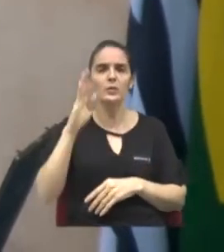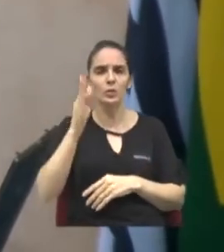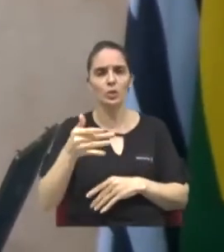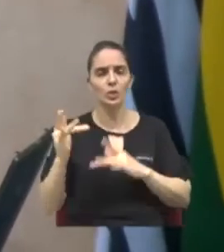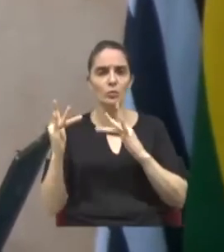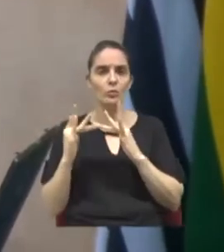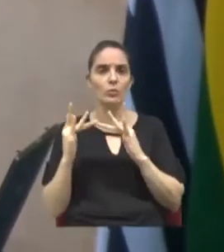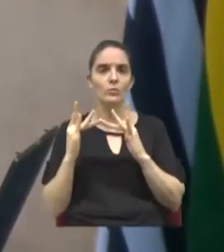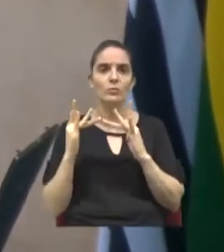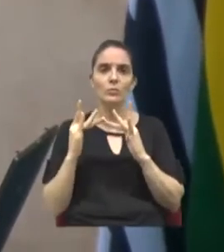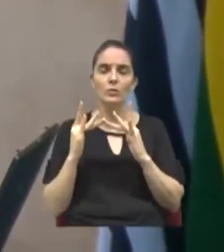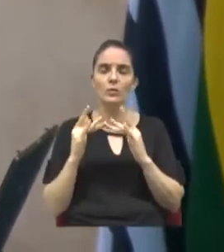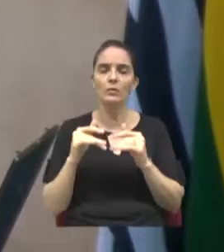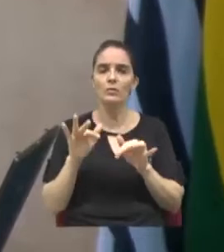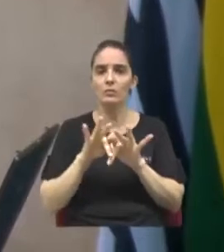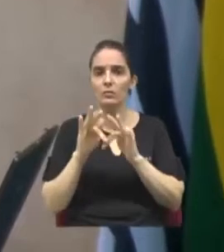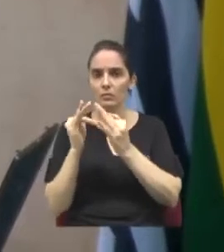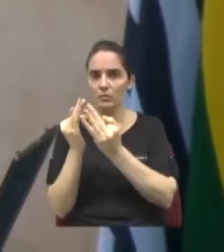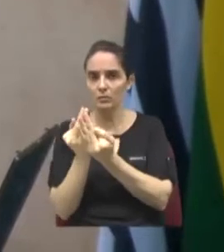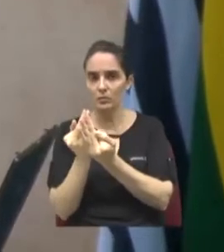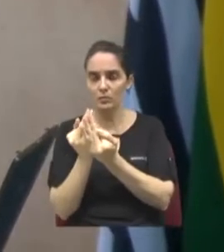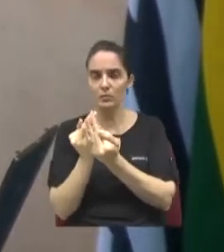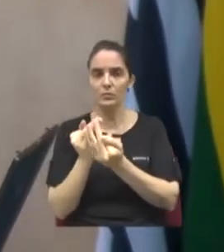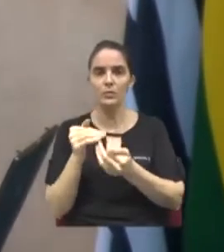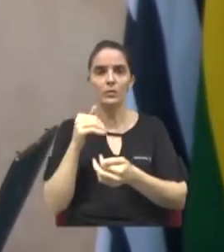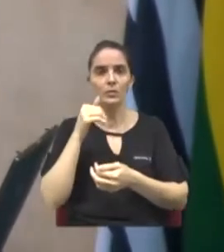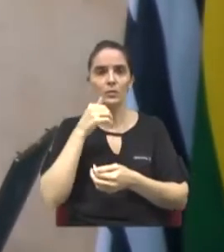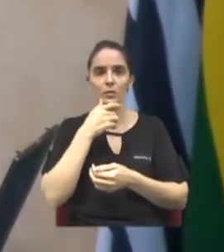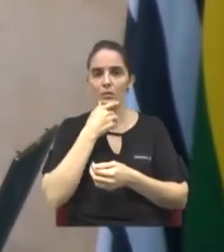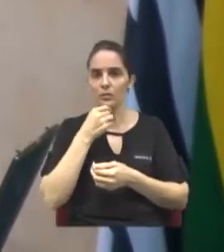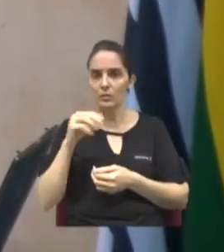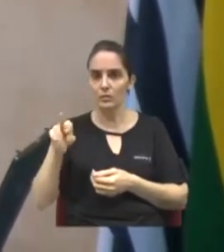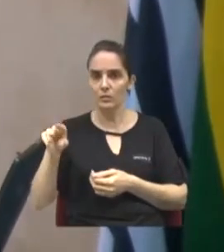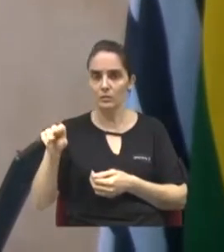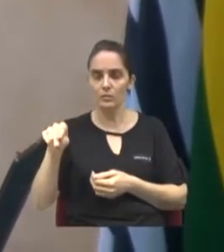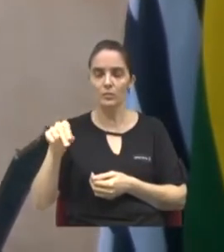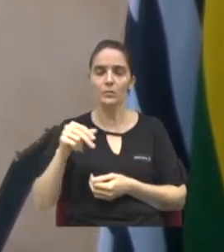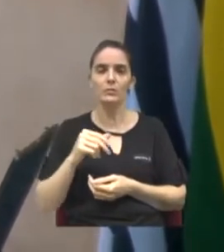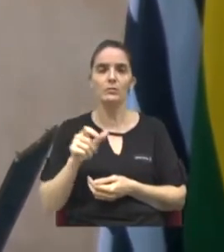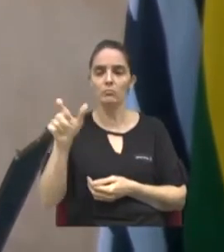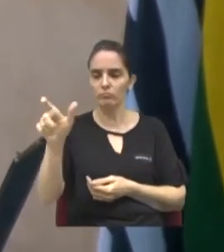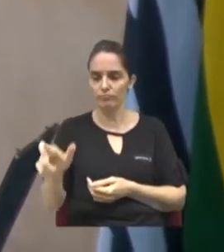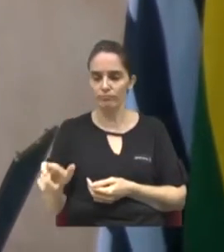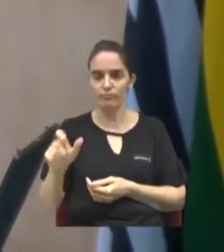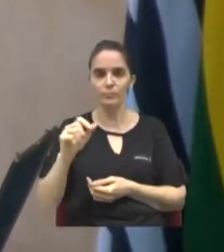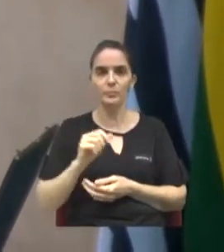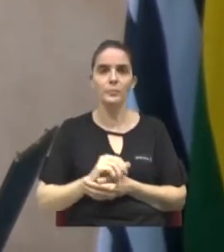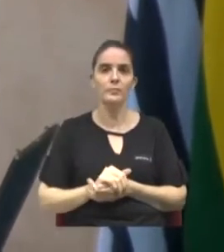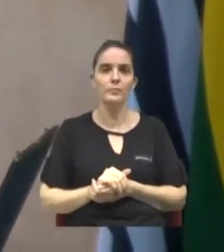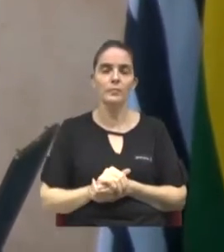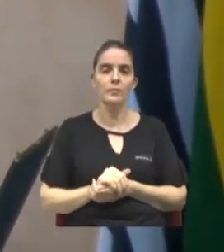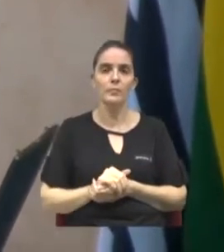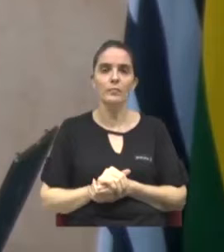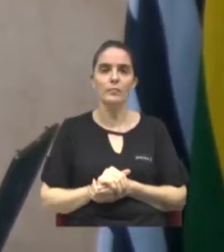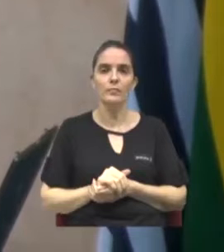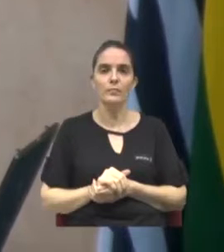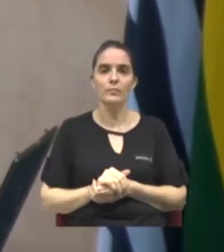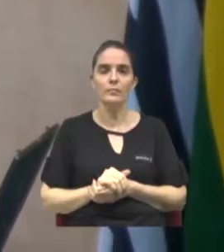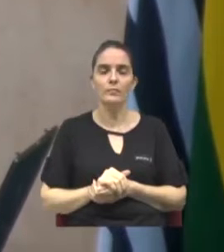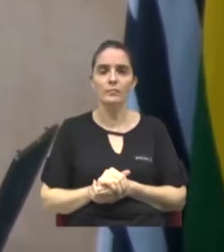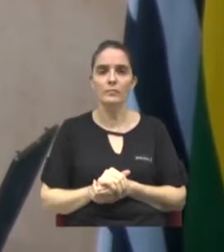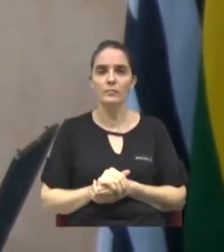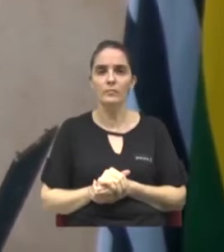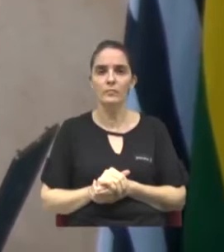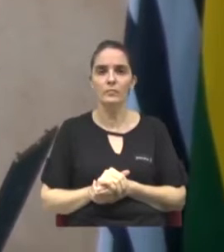com a família, com o irmão da vereadora Nilce, e ele preferiu, porque já tinha passado para